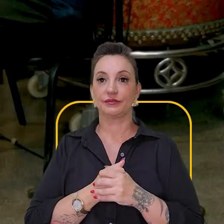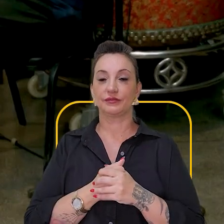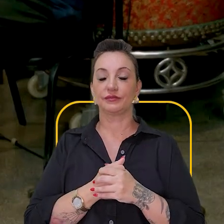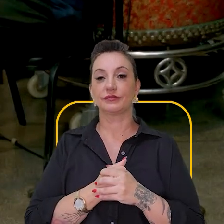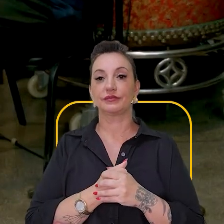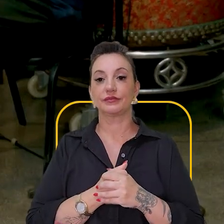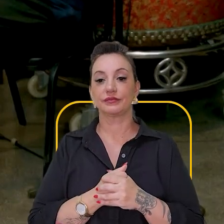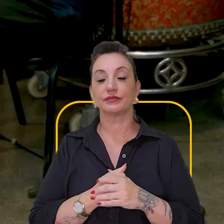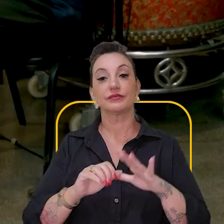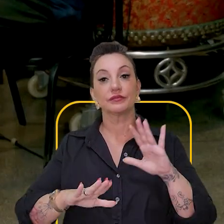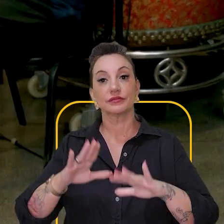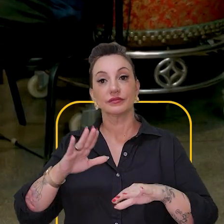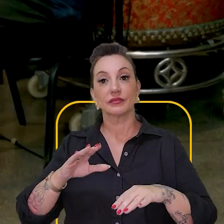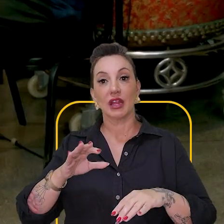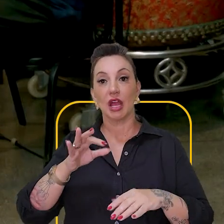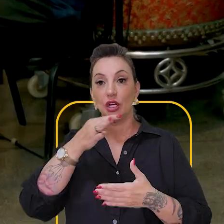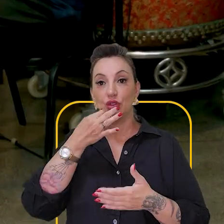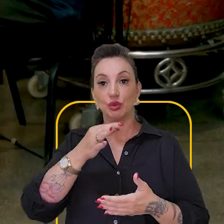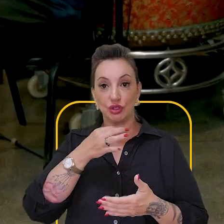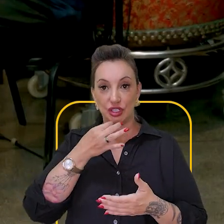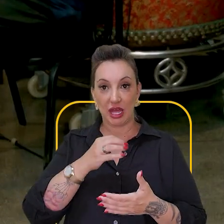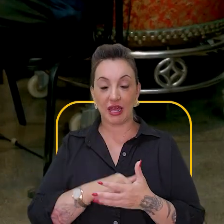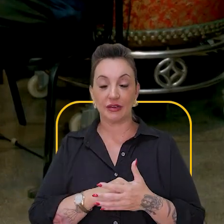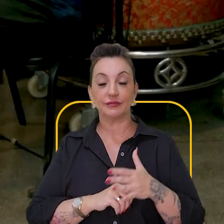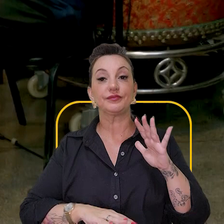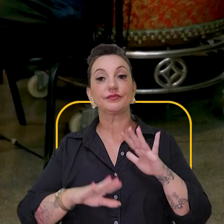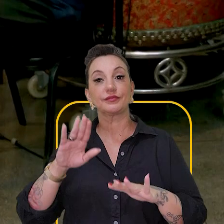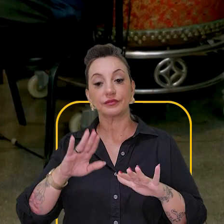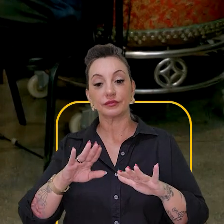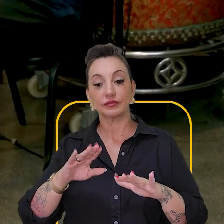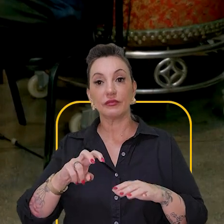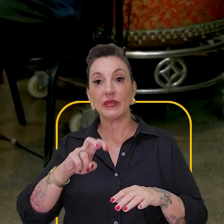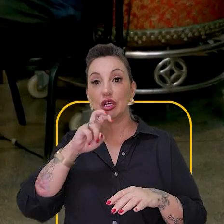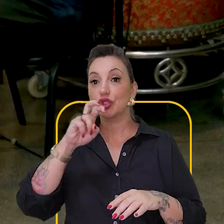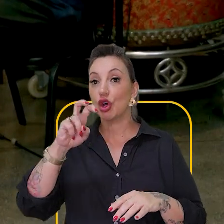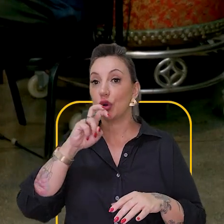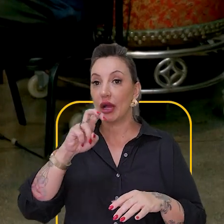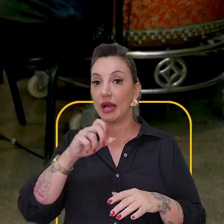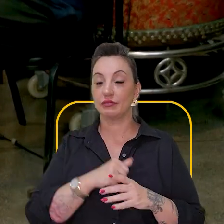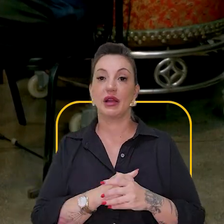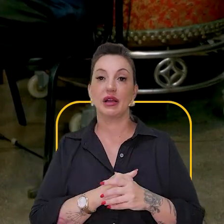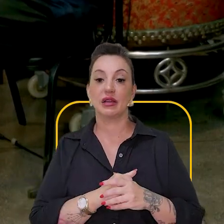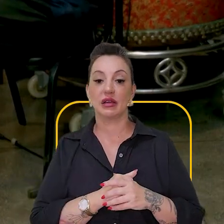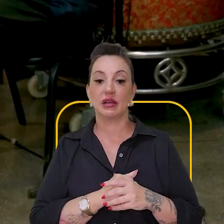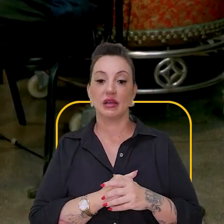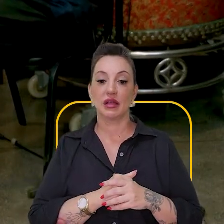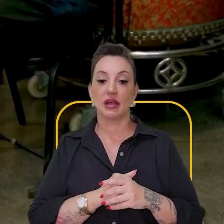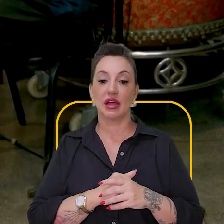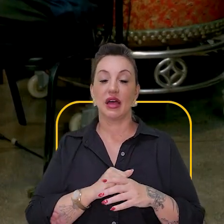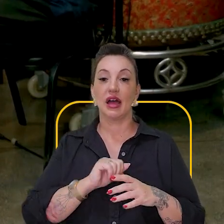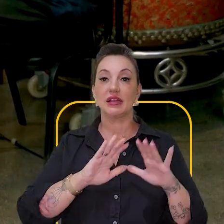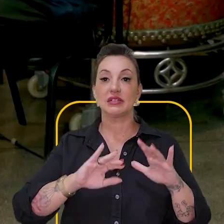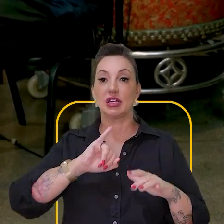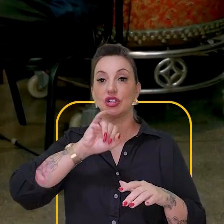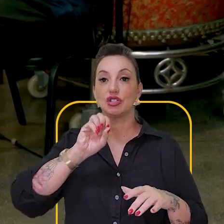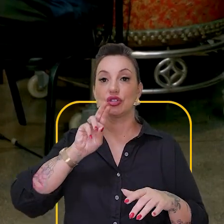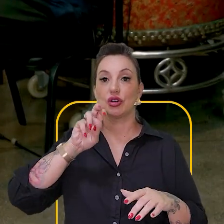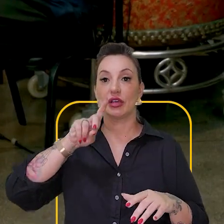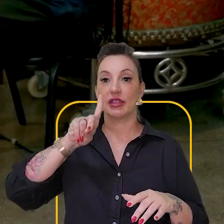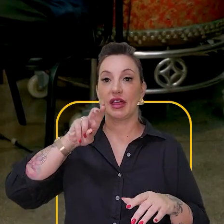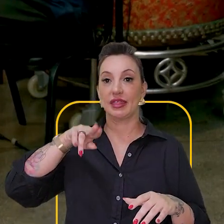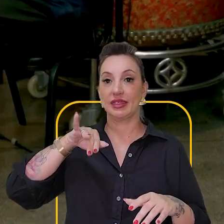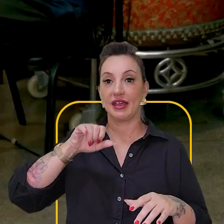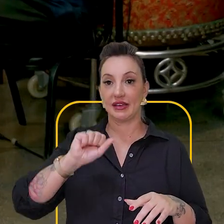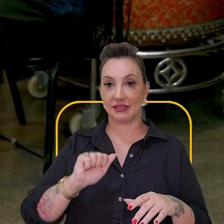gente fazia as vezes Jundiaí às vezes em Sorocaba às vezes em Jordanésia tinham